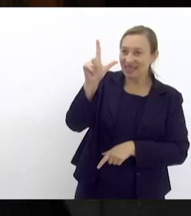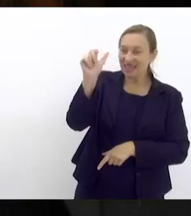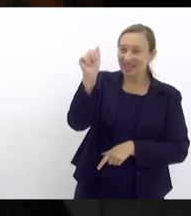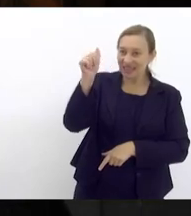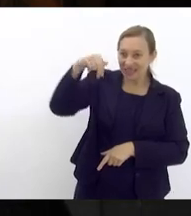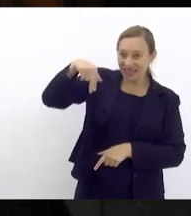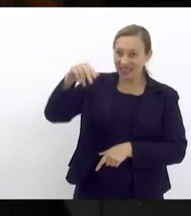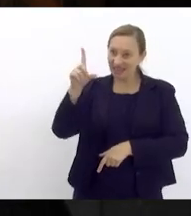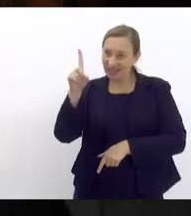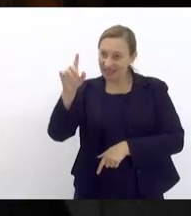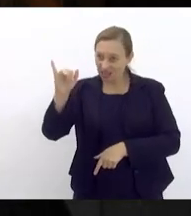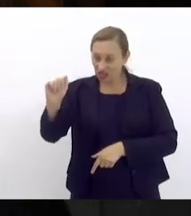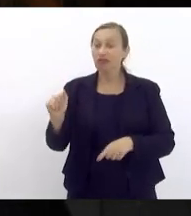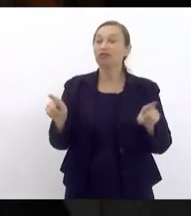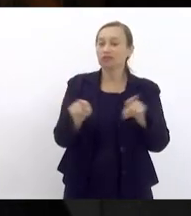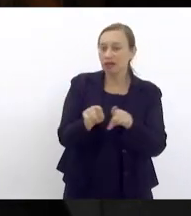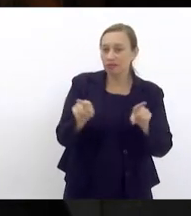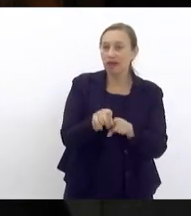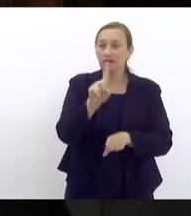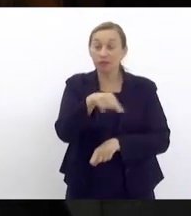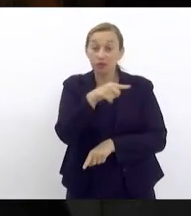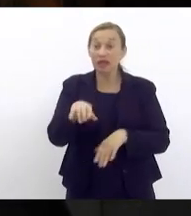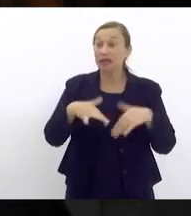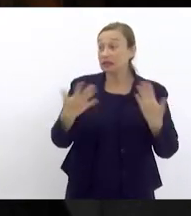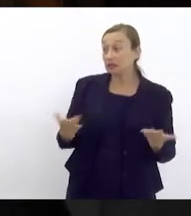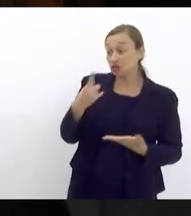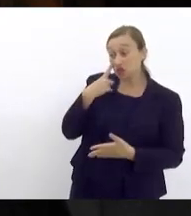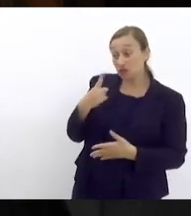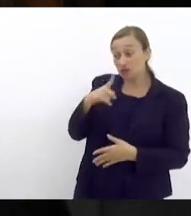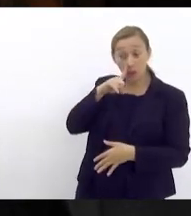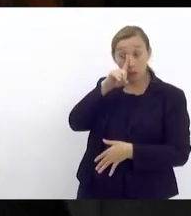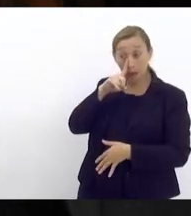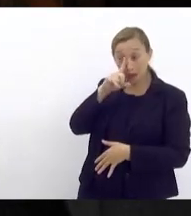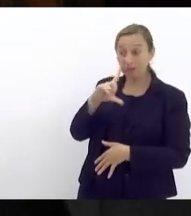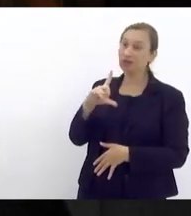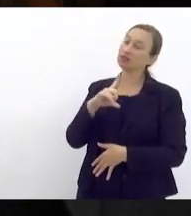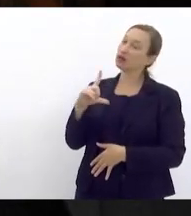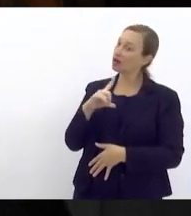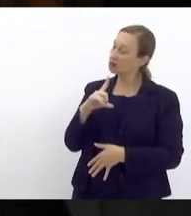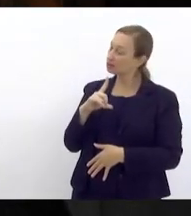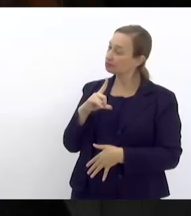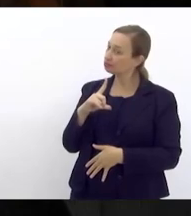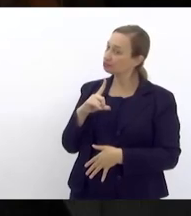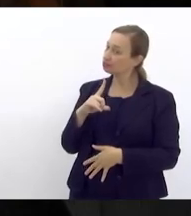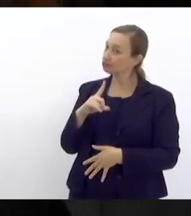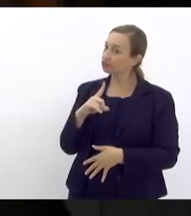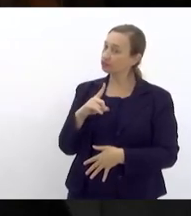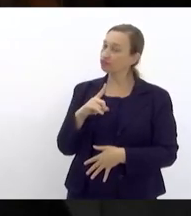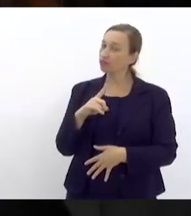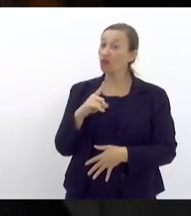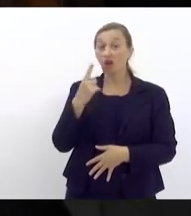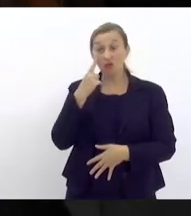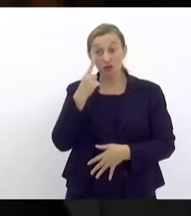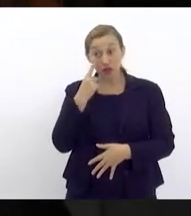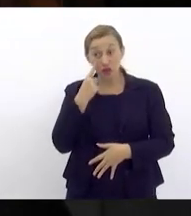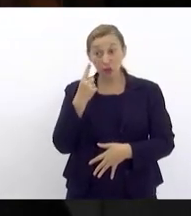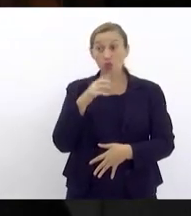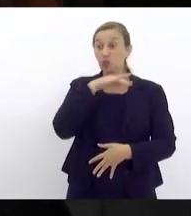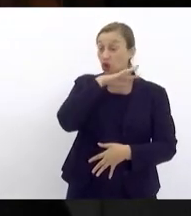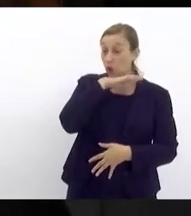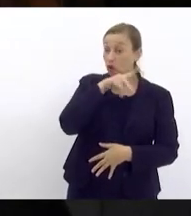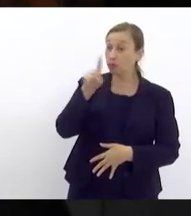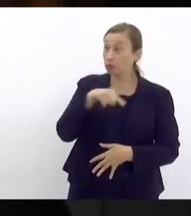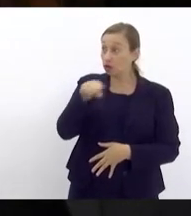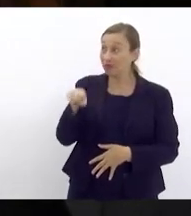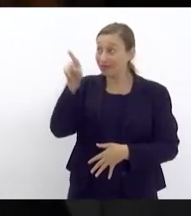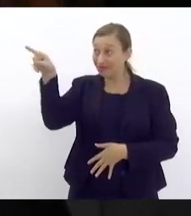de Vanguarda com risco Deputado Jari da gente virar o Receptáculo daquilo que é ruim foi proibido